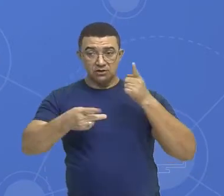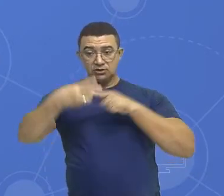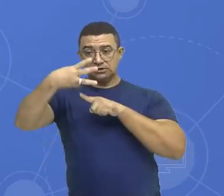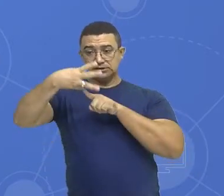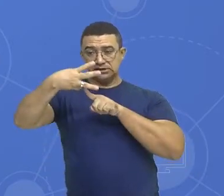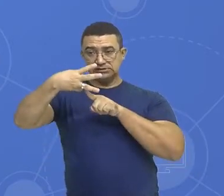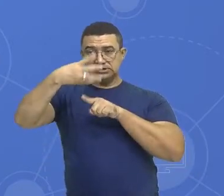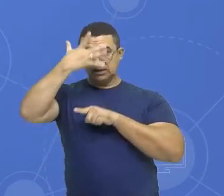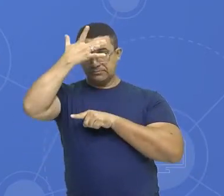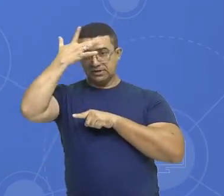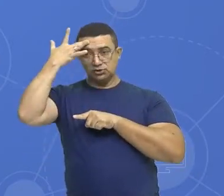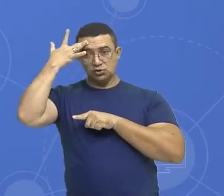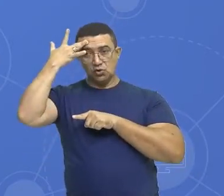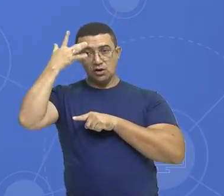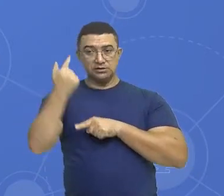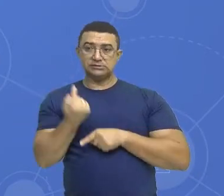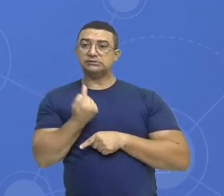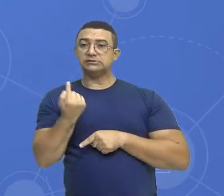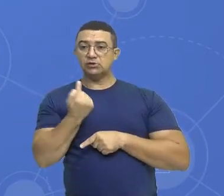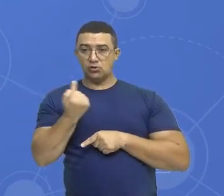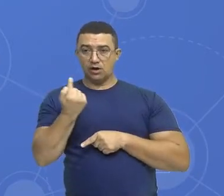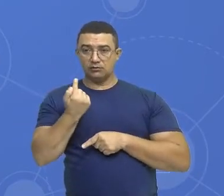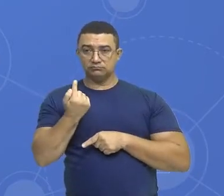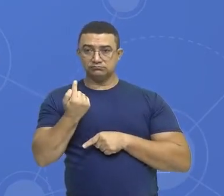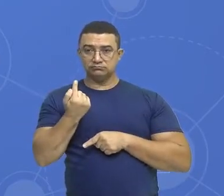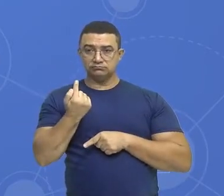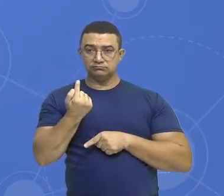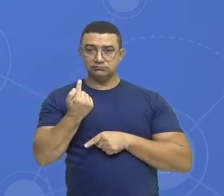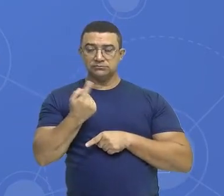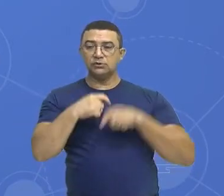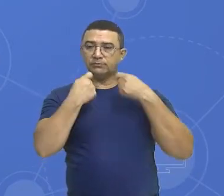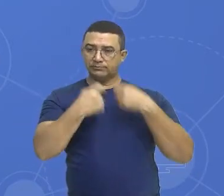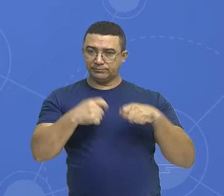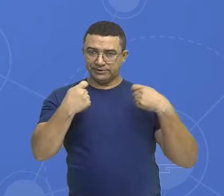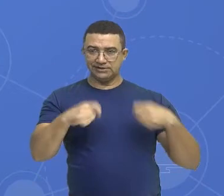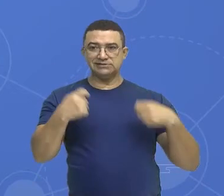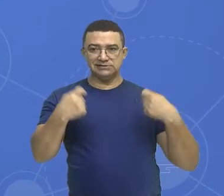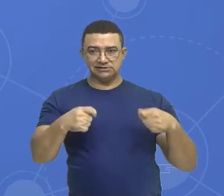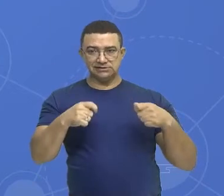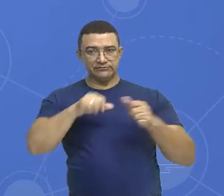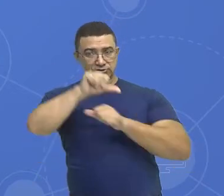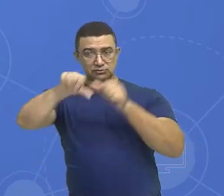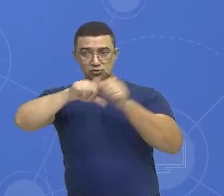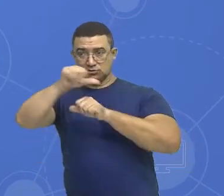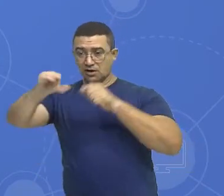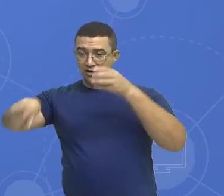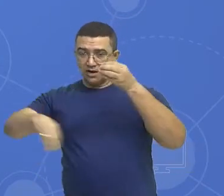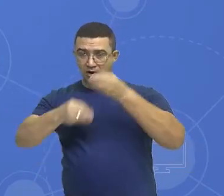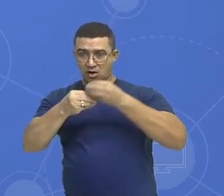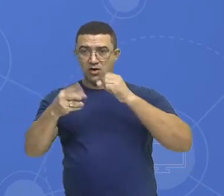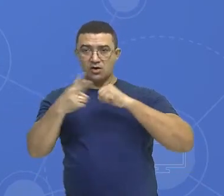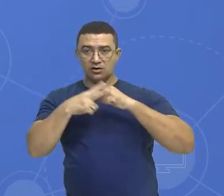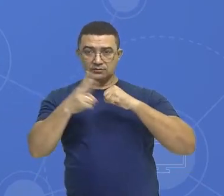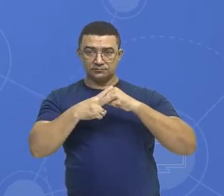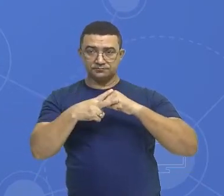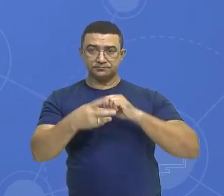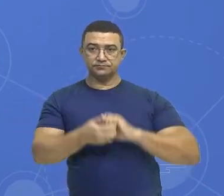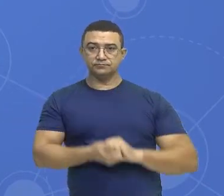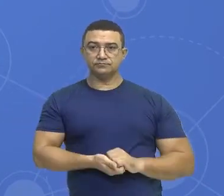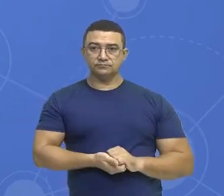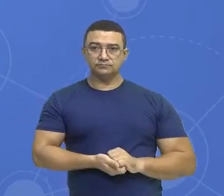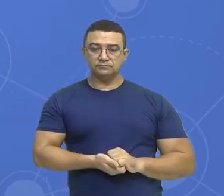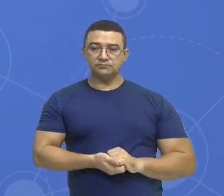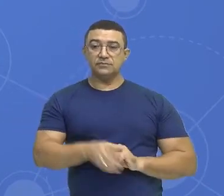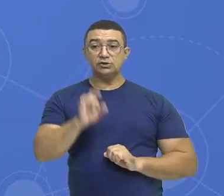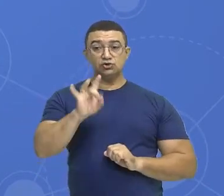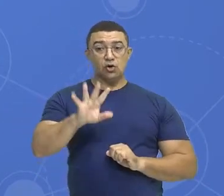Sujeito na terceira pessoa do singular, ele requer aí uma alteração no verbo auxiliar. O verbo auxiliar, então, no presente, isso só acontece no